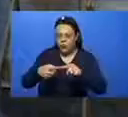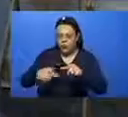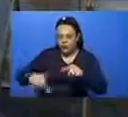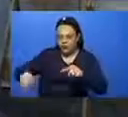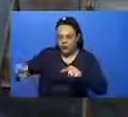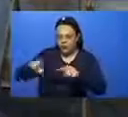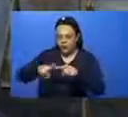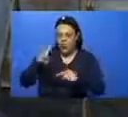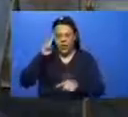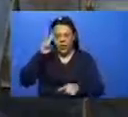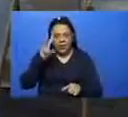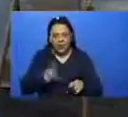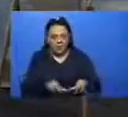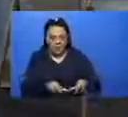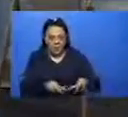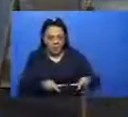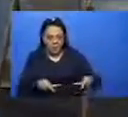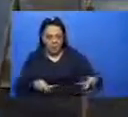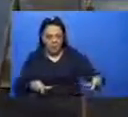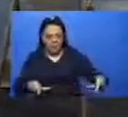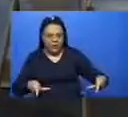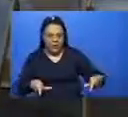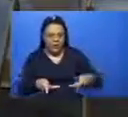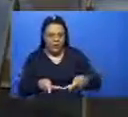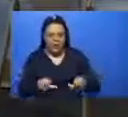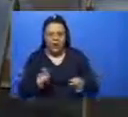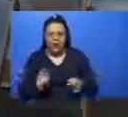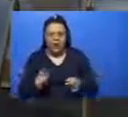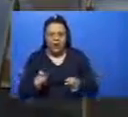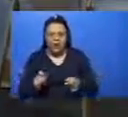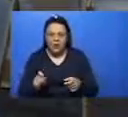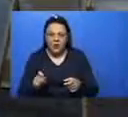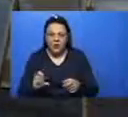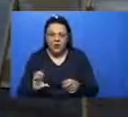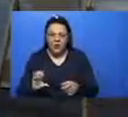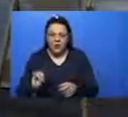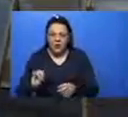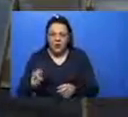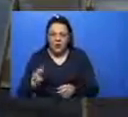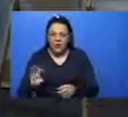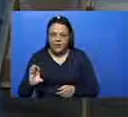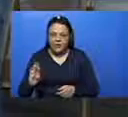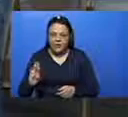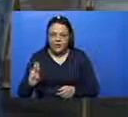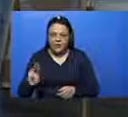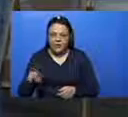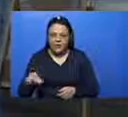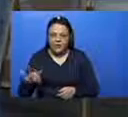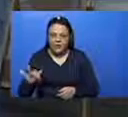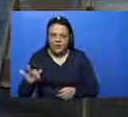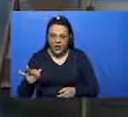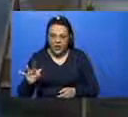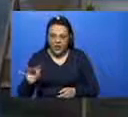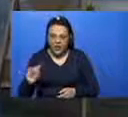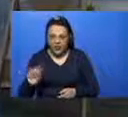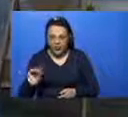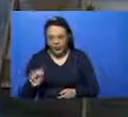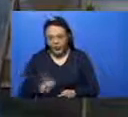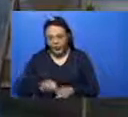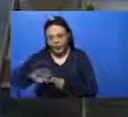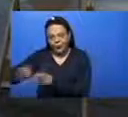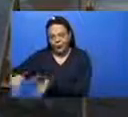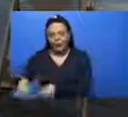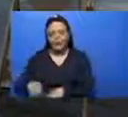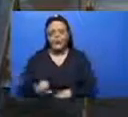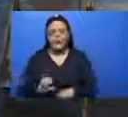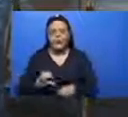pizza? Circunferência é o entorno, é em volta. Círculo, a pizza